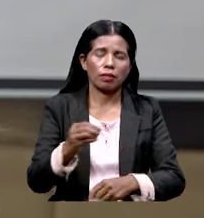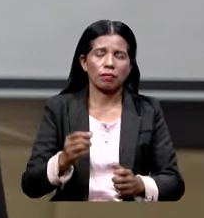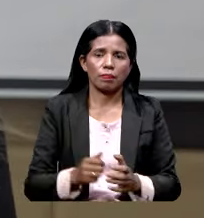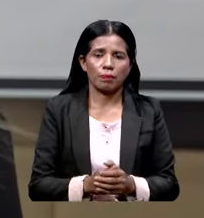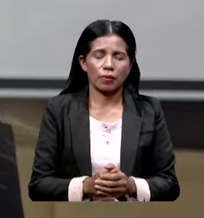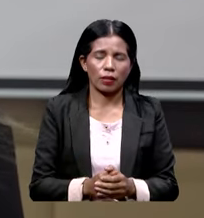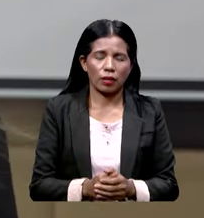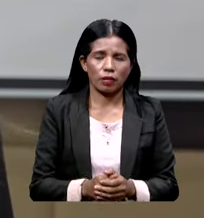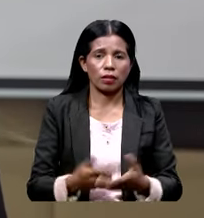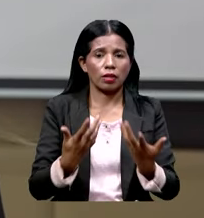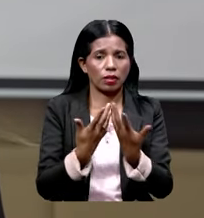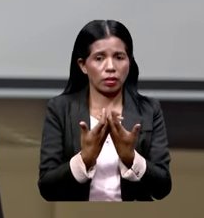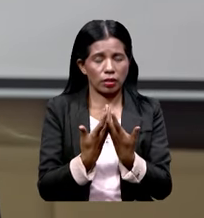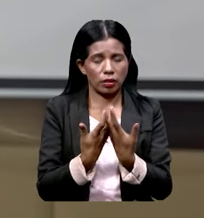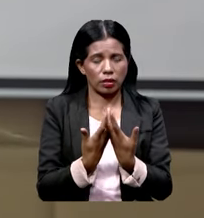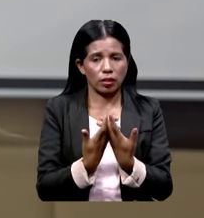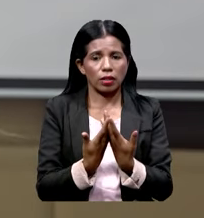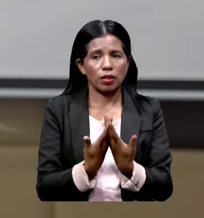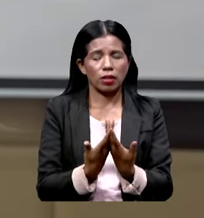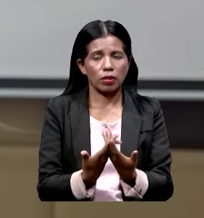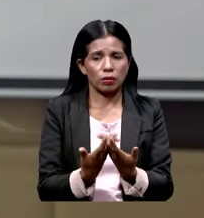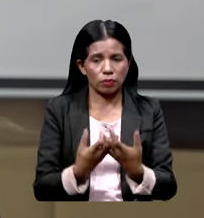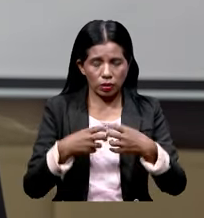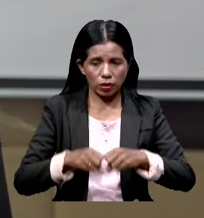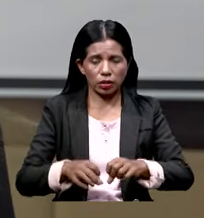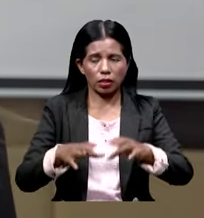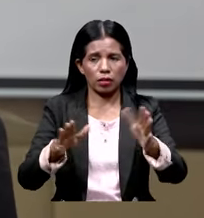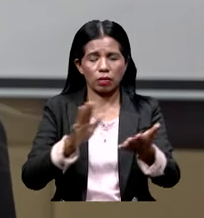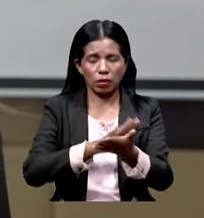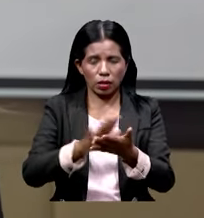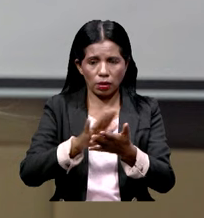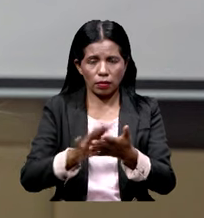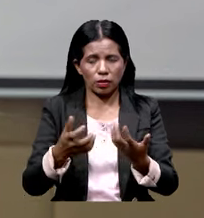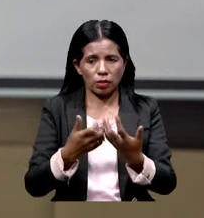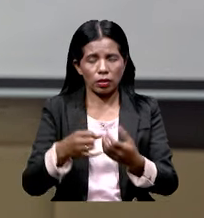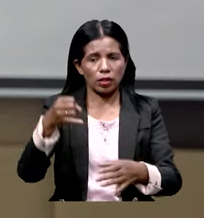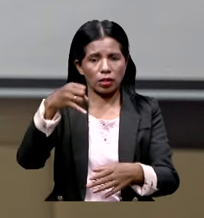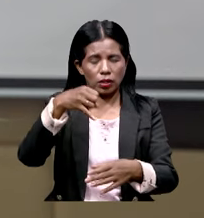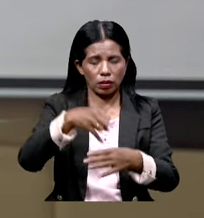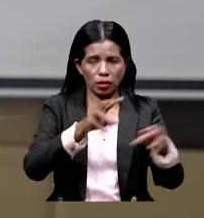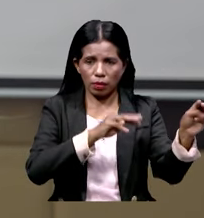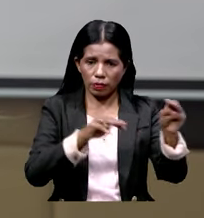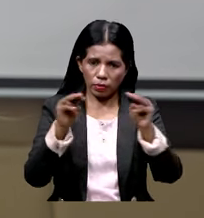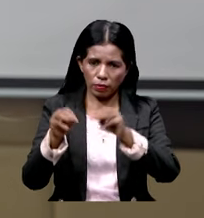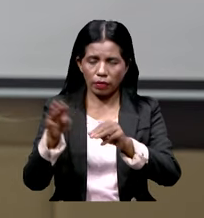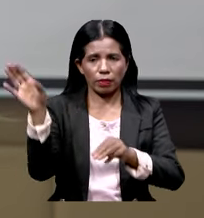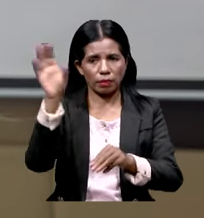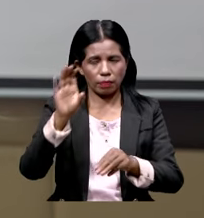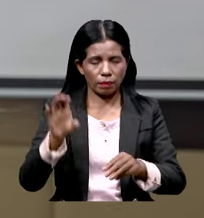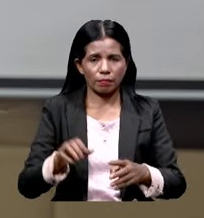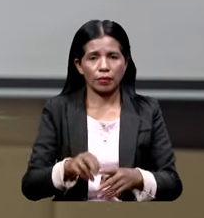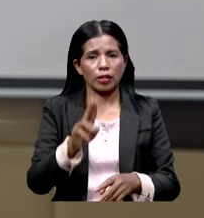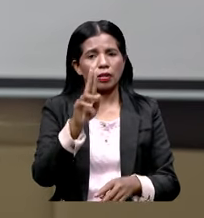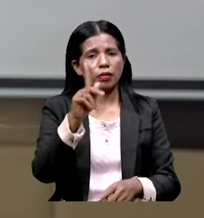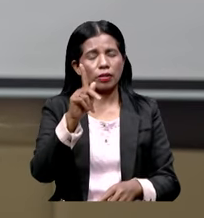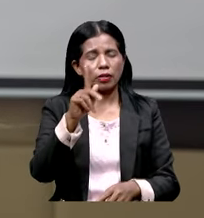Budu tasinian, e depois un satu hamos polusão tasinian, inclui assunto mudança climática. UNDP apoia